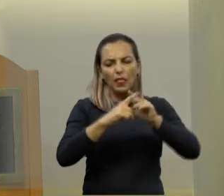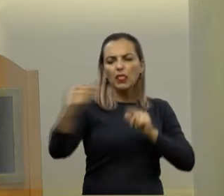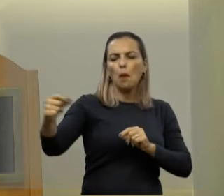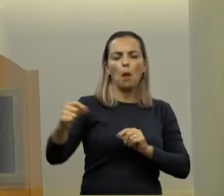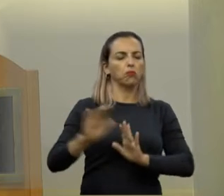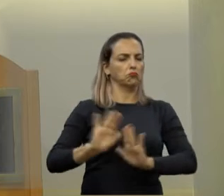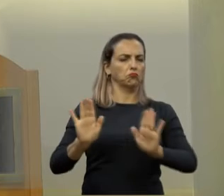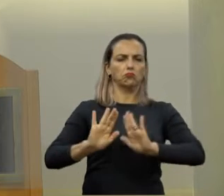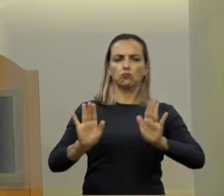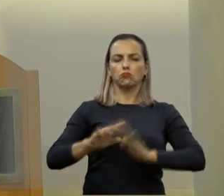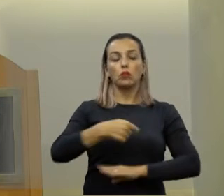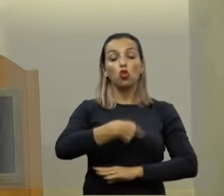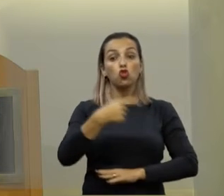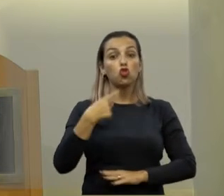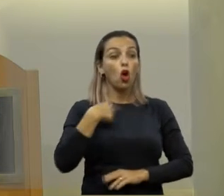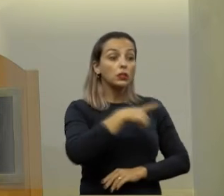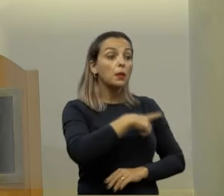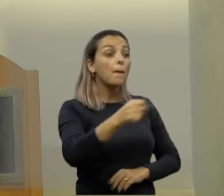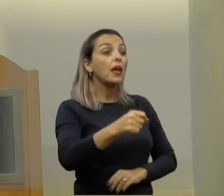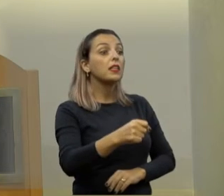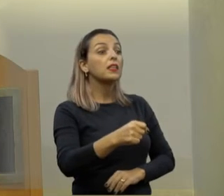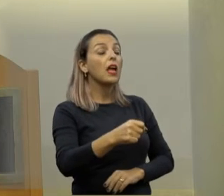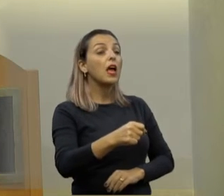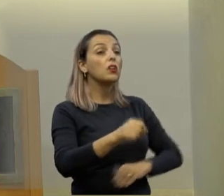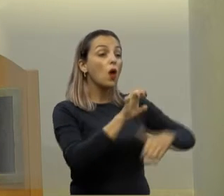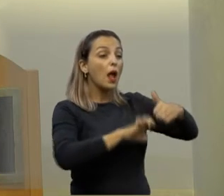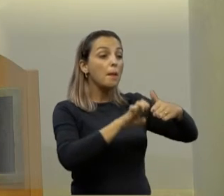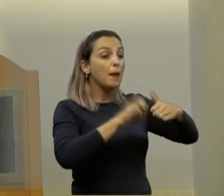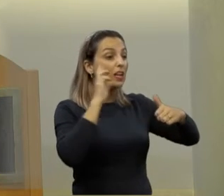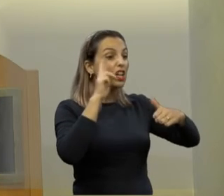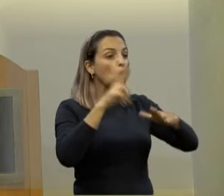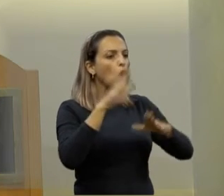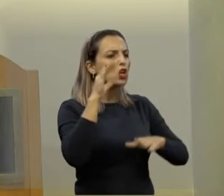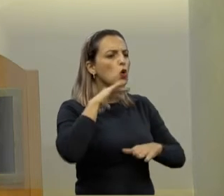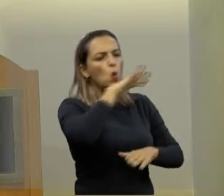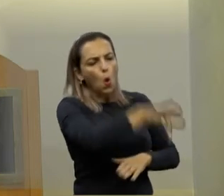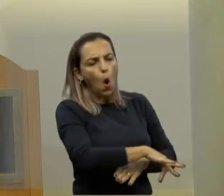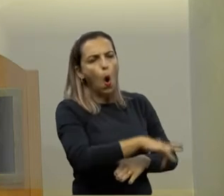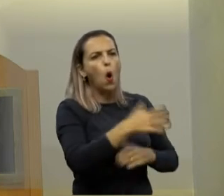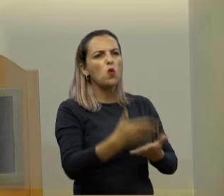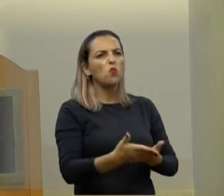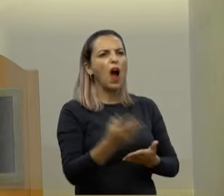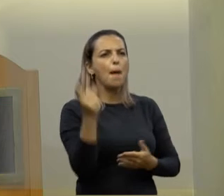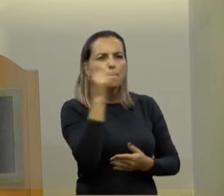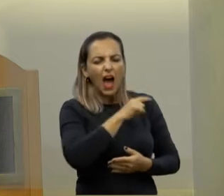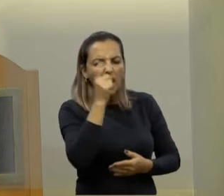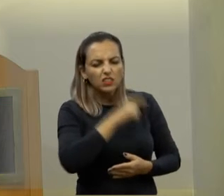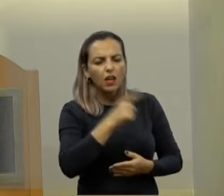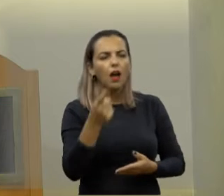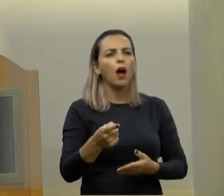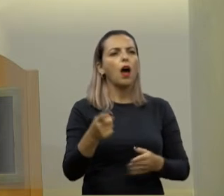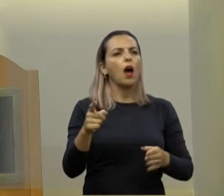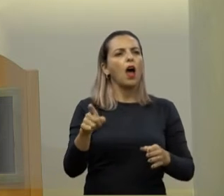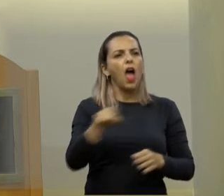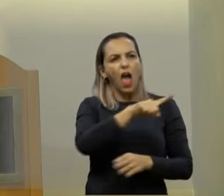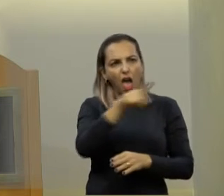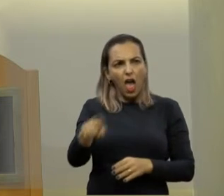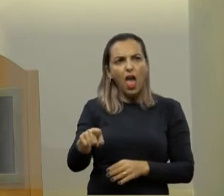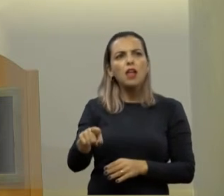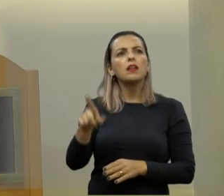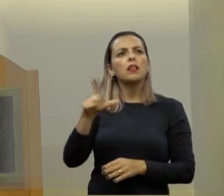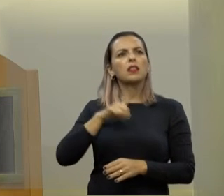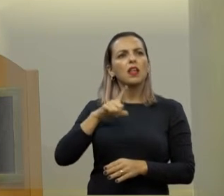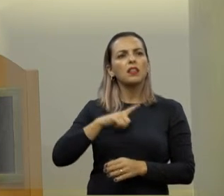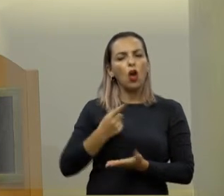dito por aí estamos espantando os maus e vencedores só latões mesmo aqueles que se enche